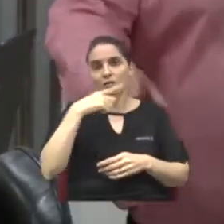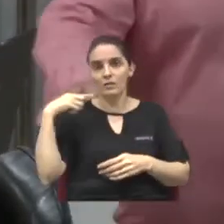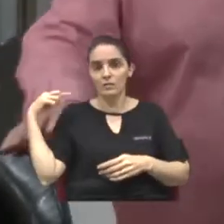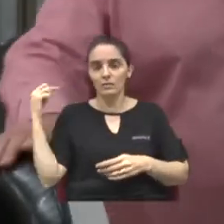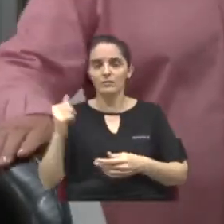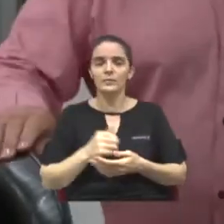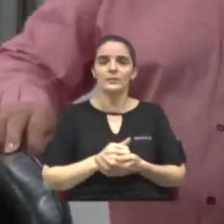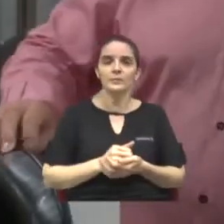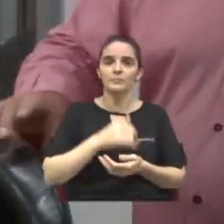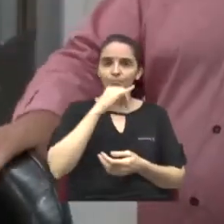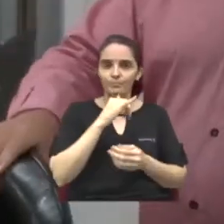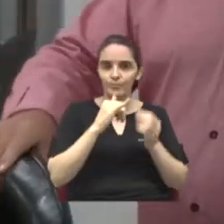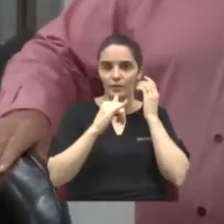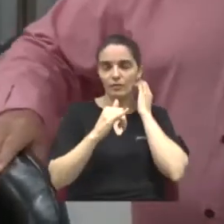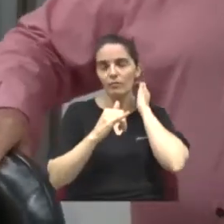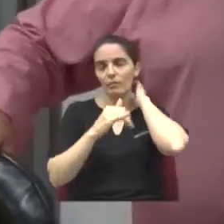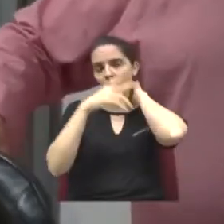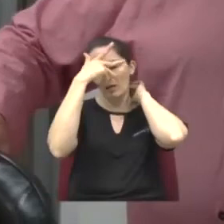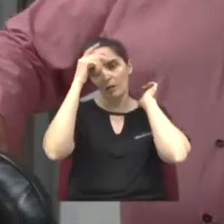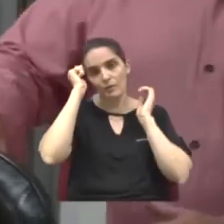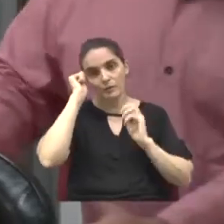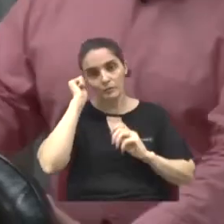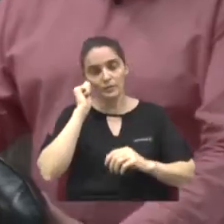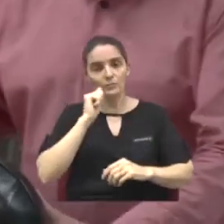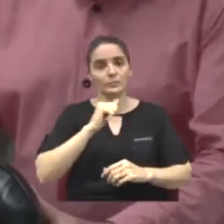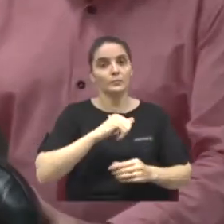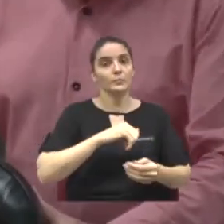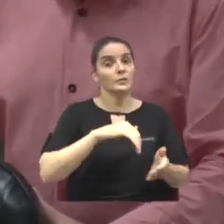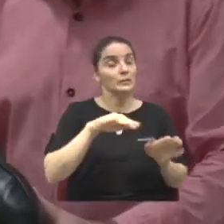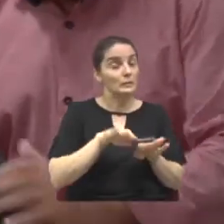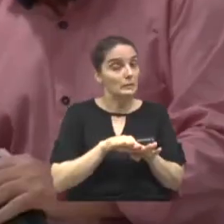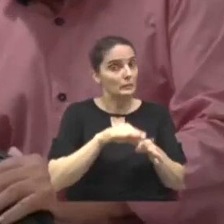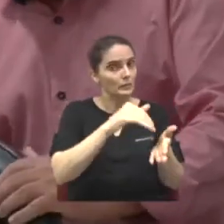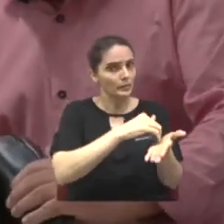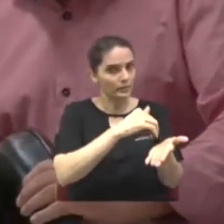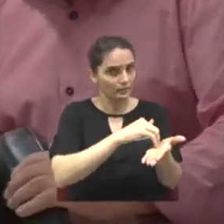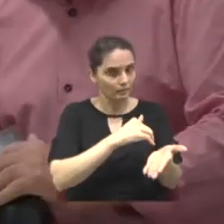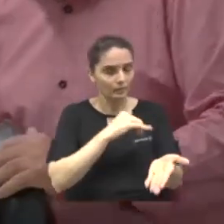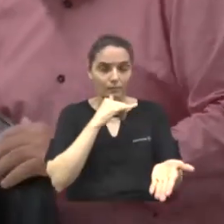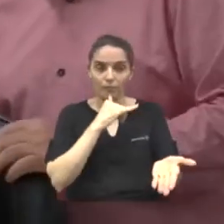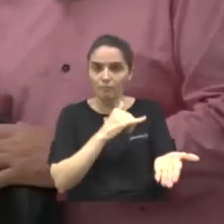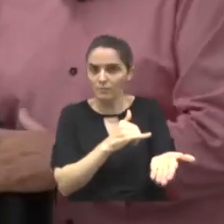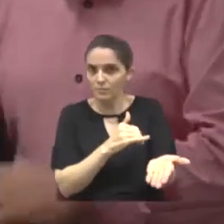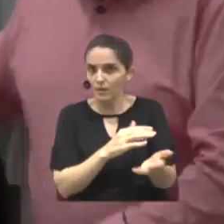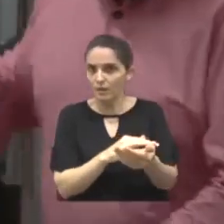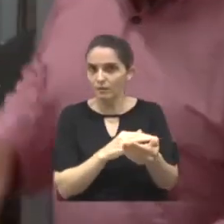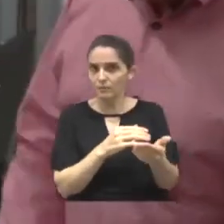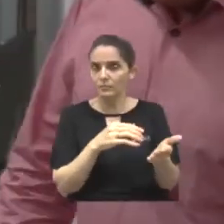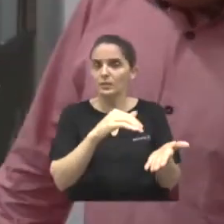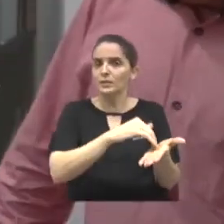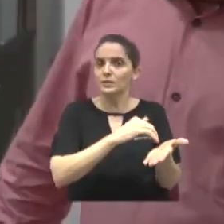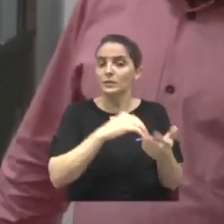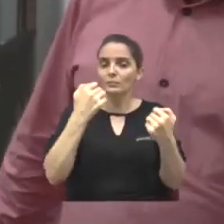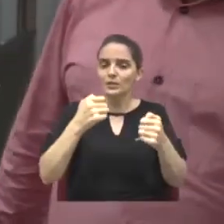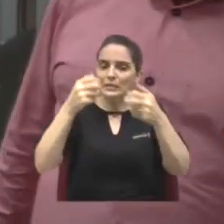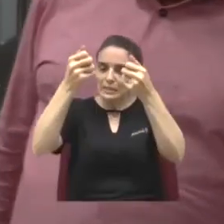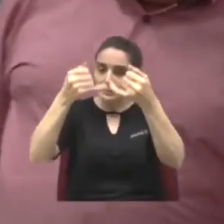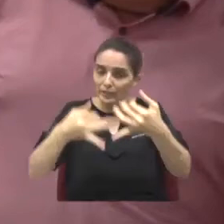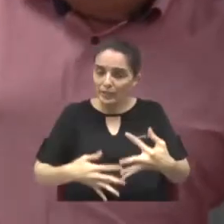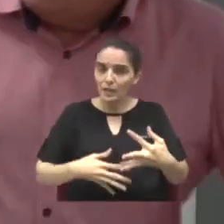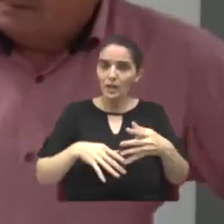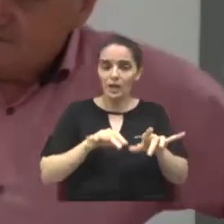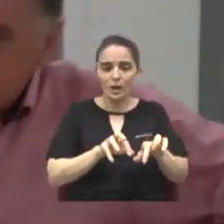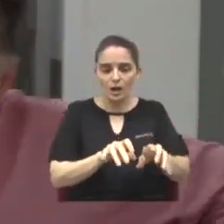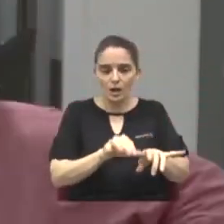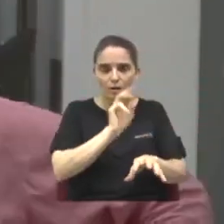como uma manifestação para o Executivo, para a Secretaria, é que justificar no site, né?